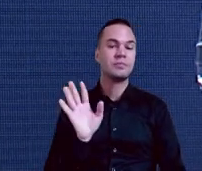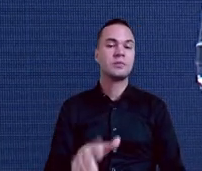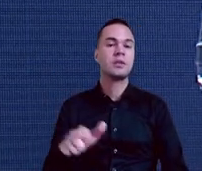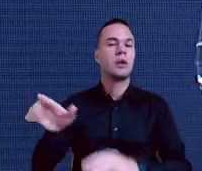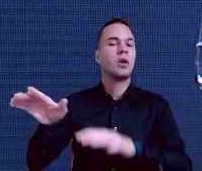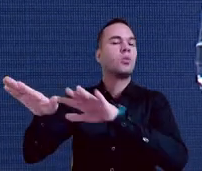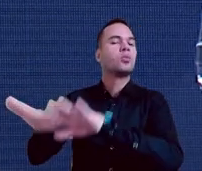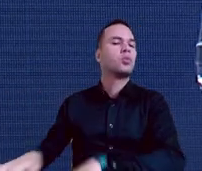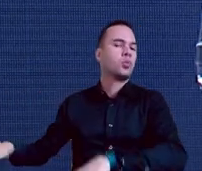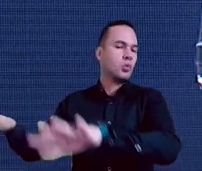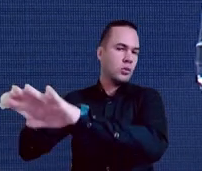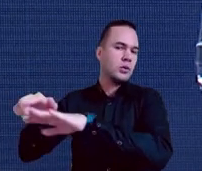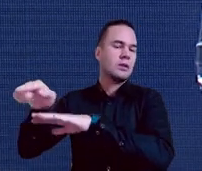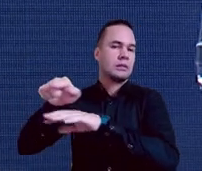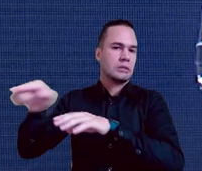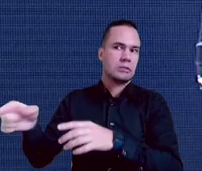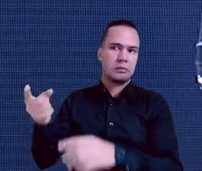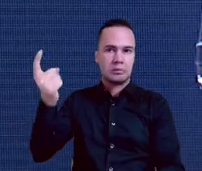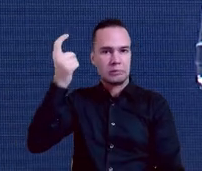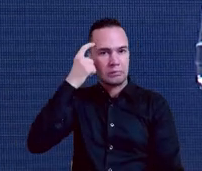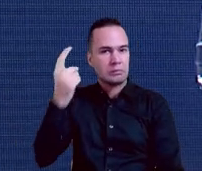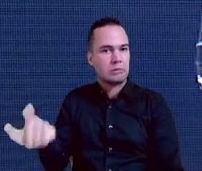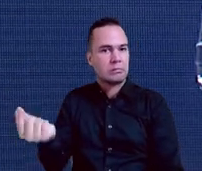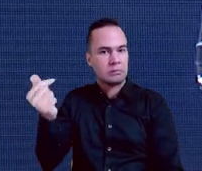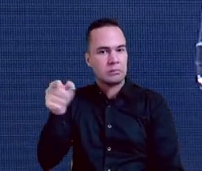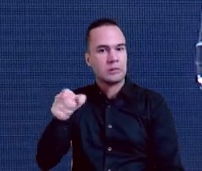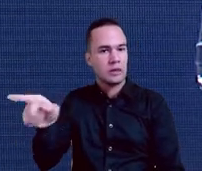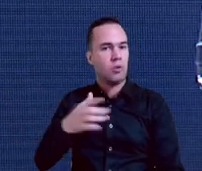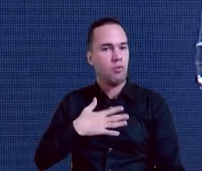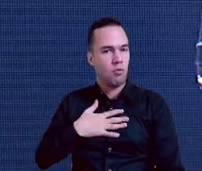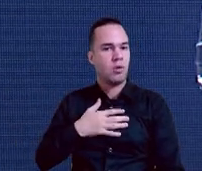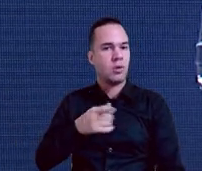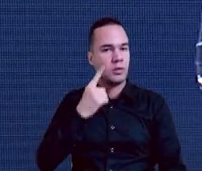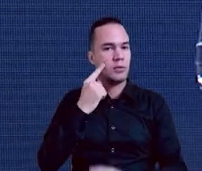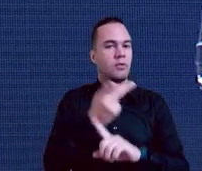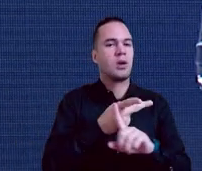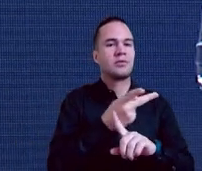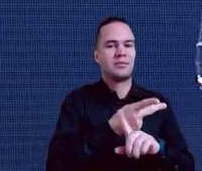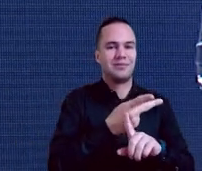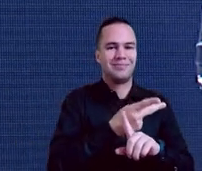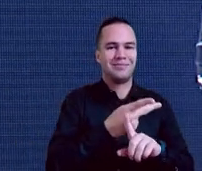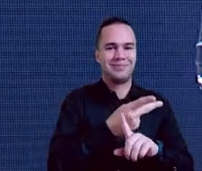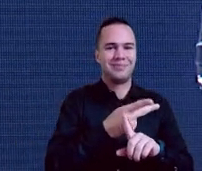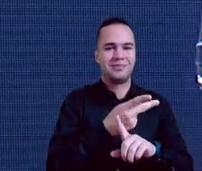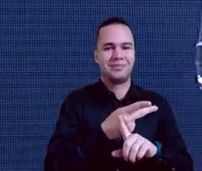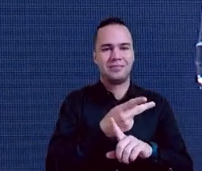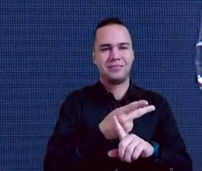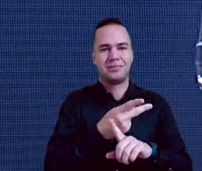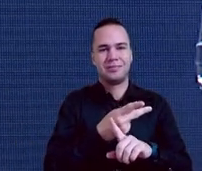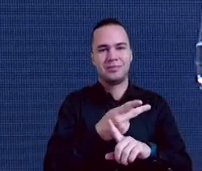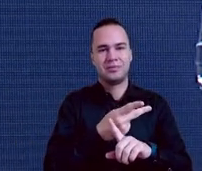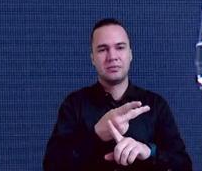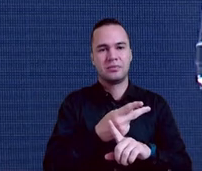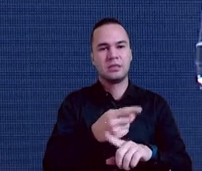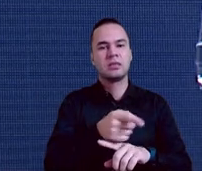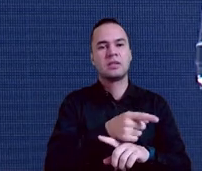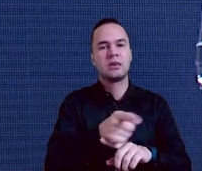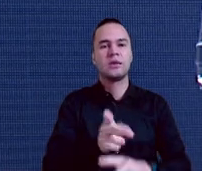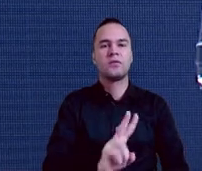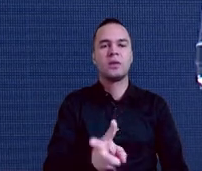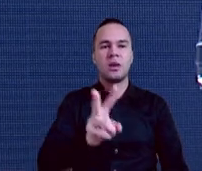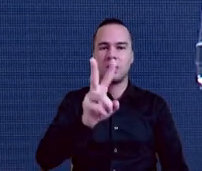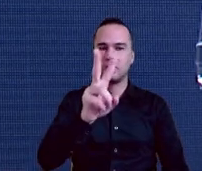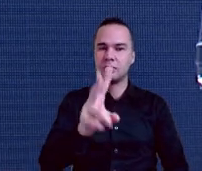quente e as empresas que estão apreciando tão sendo procurada estão recebendo o valor de cada vez mais